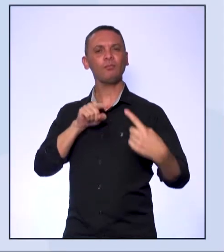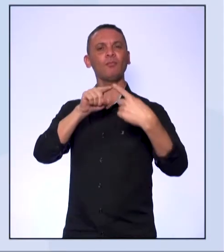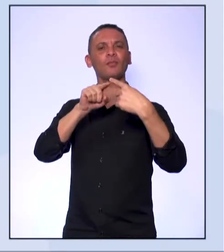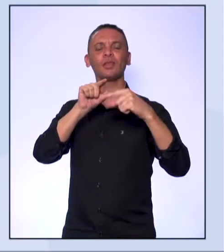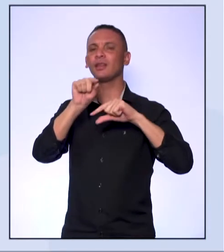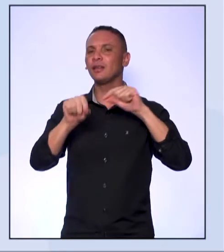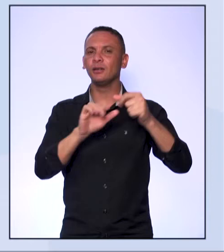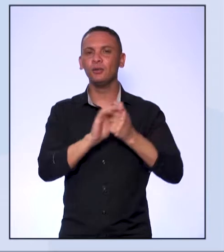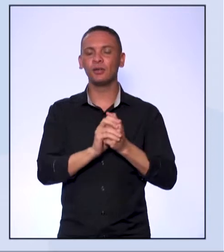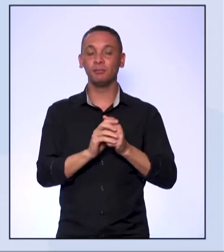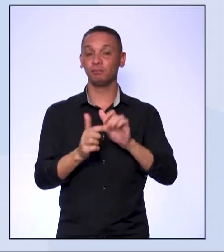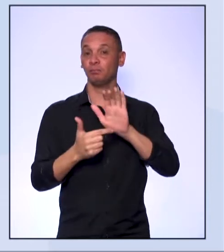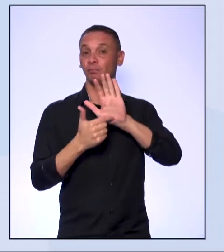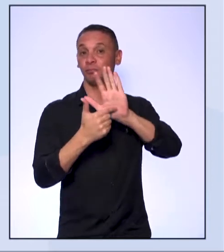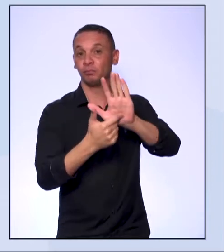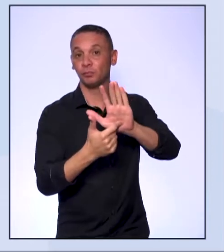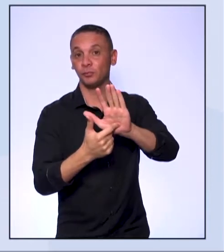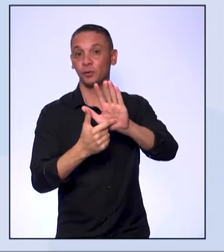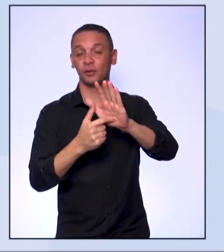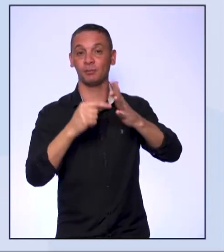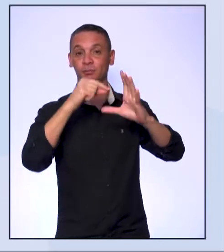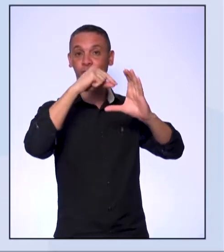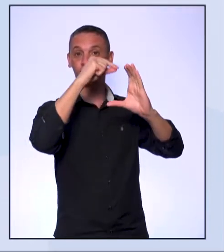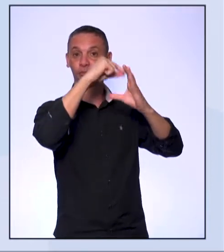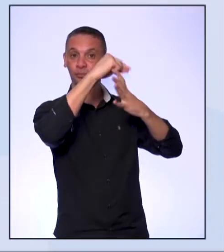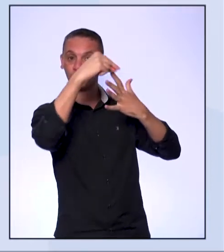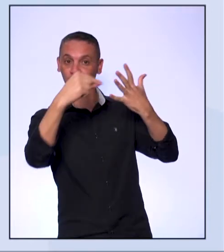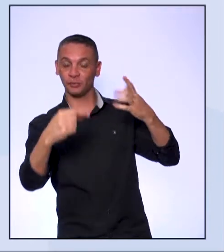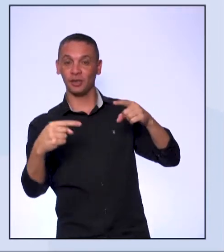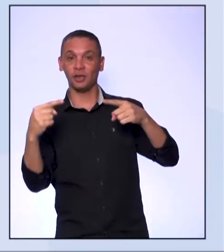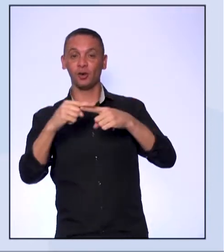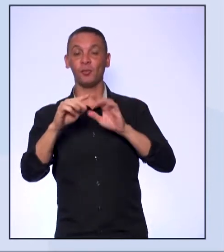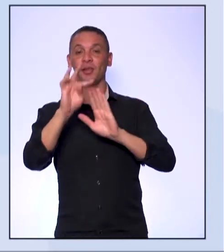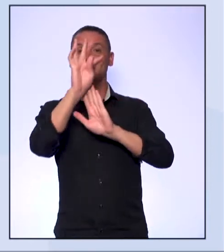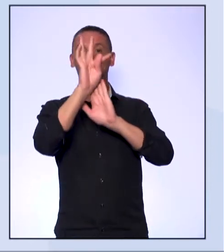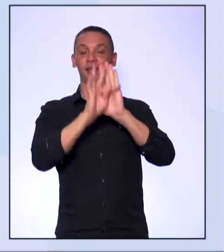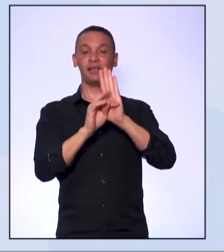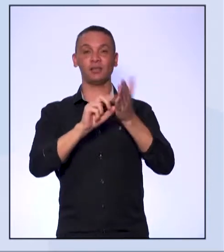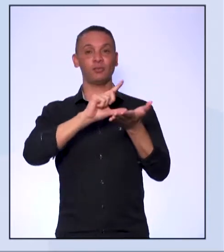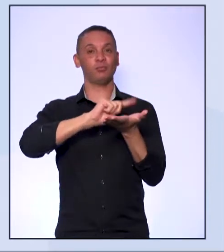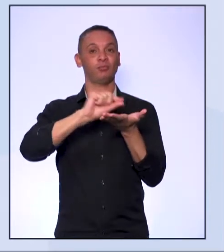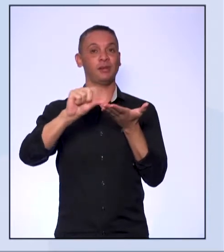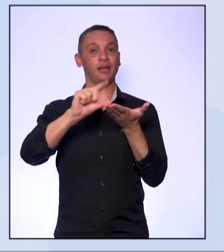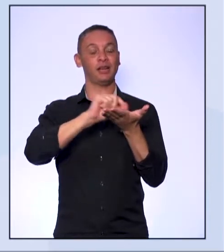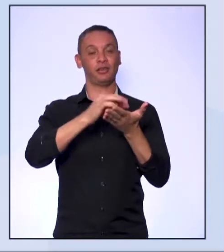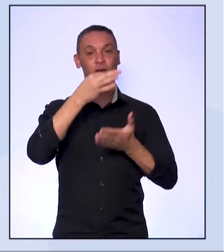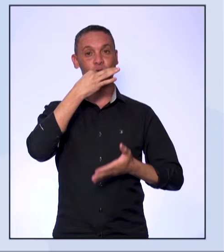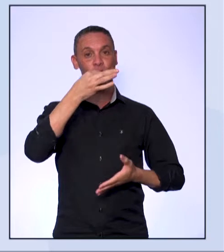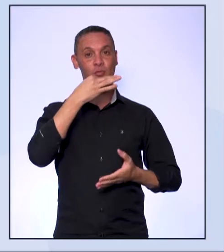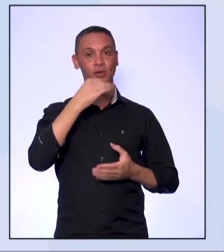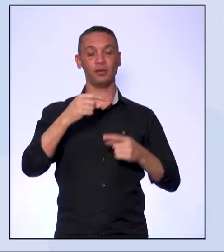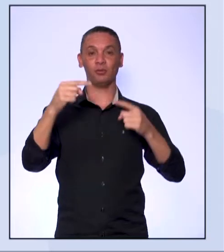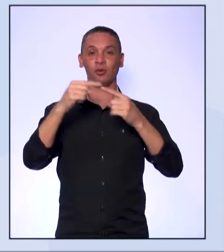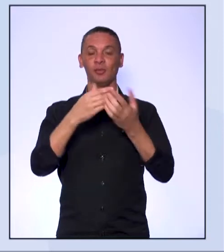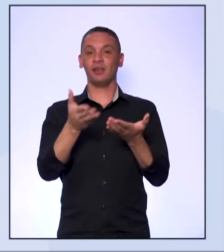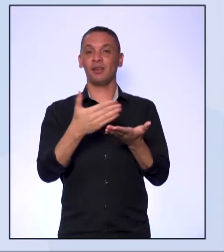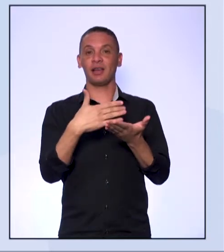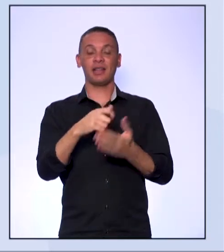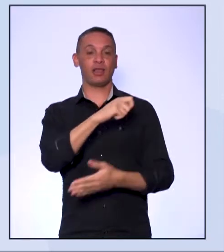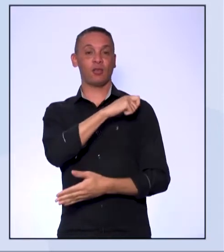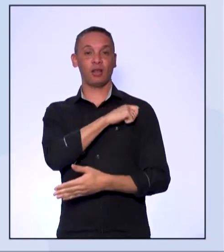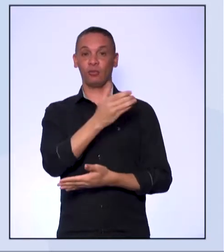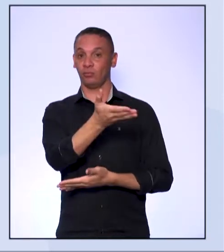é apresentar os elementos que são constitutivos do gênero textual artigo de opinião, a partir das atividades do caderno do aluno do